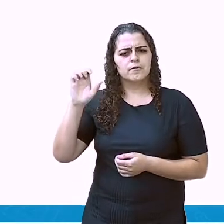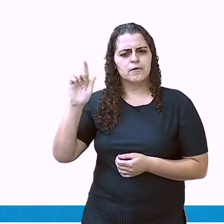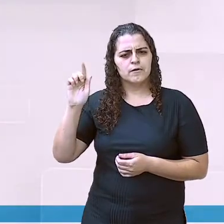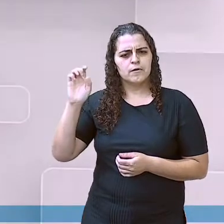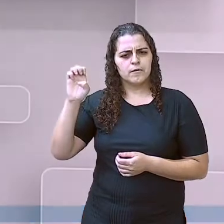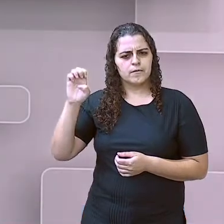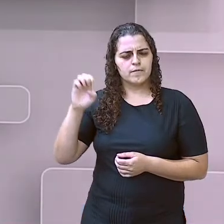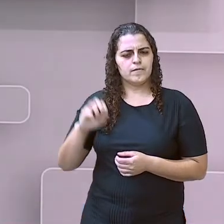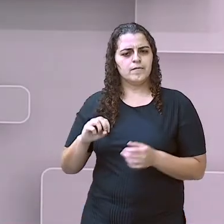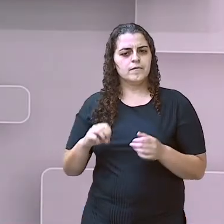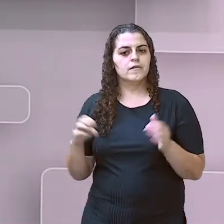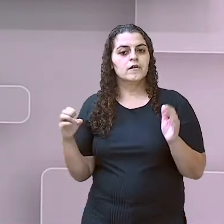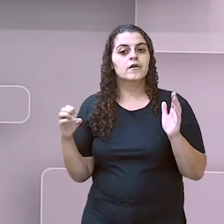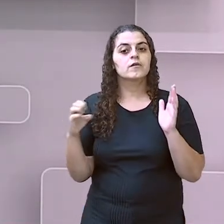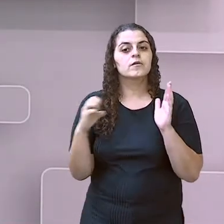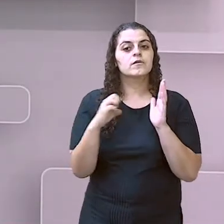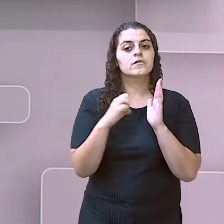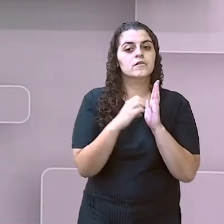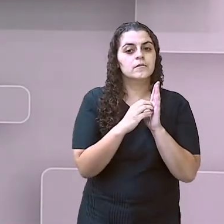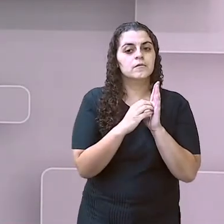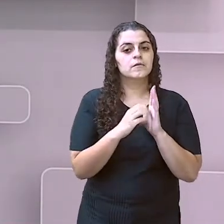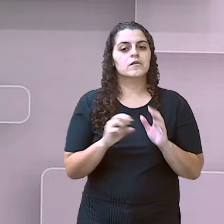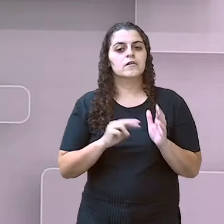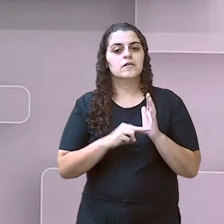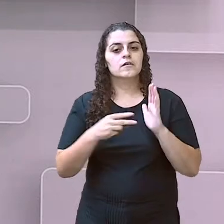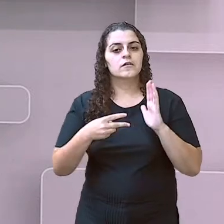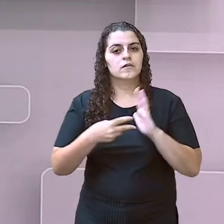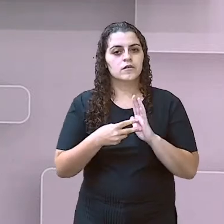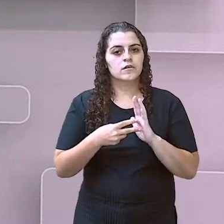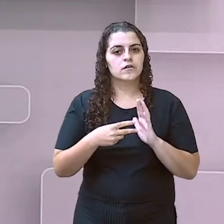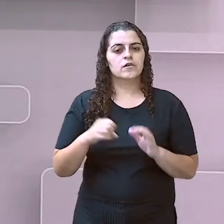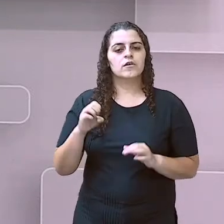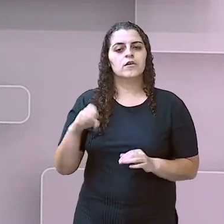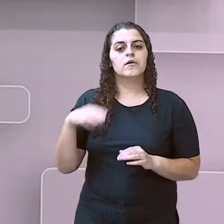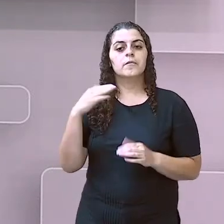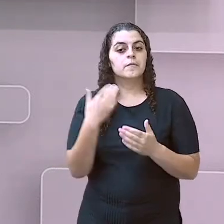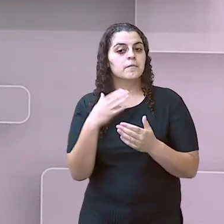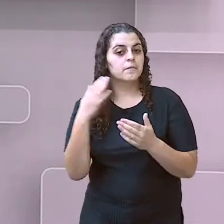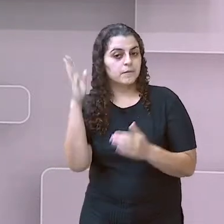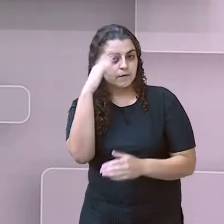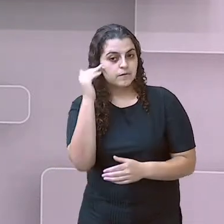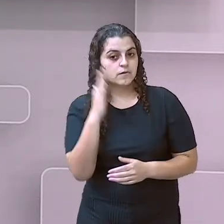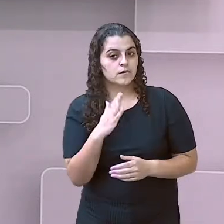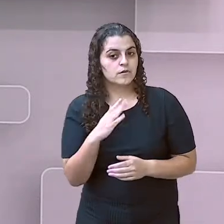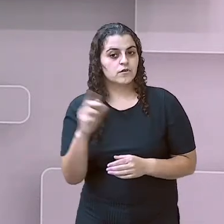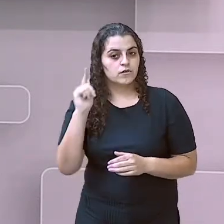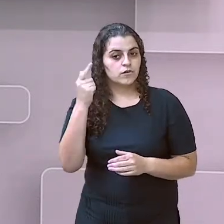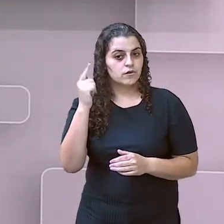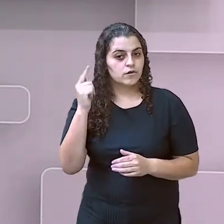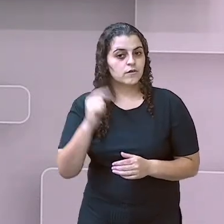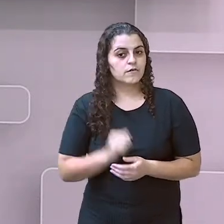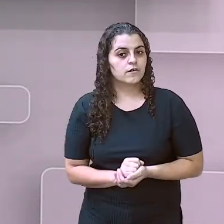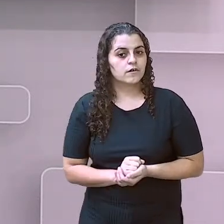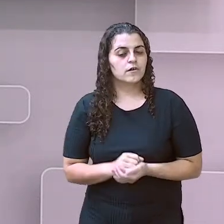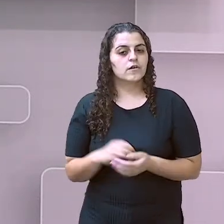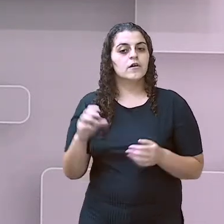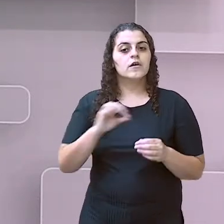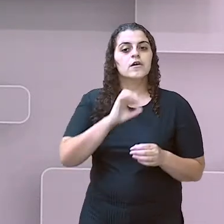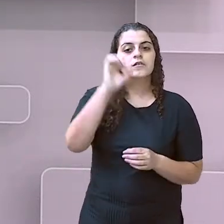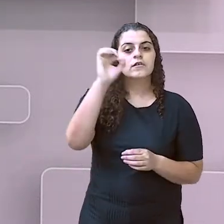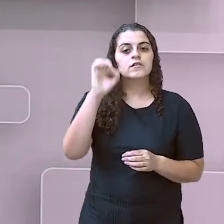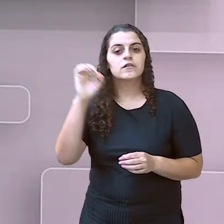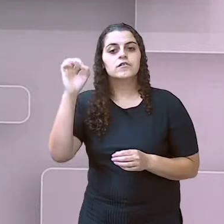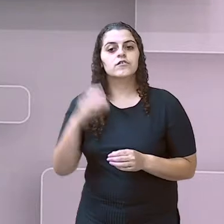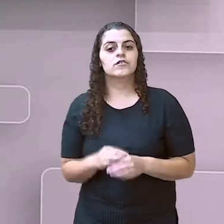uma sigla que significa Instituto Brasileiro de Geografia e